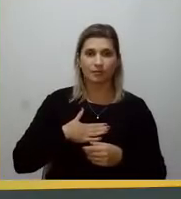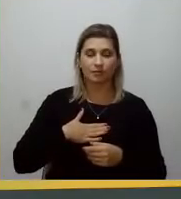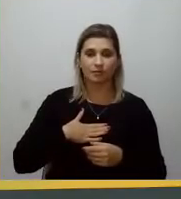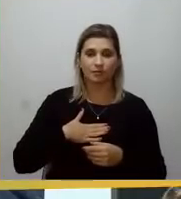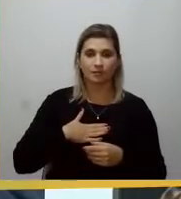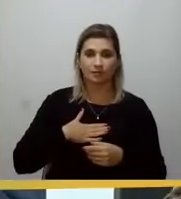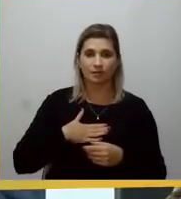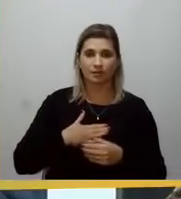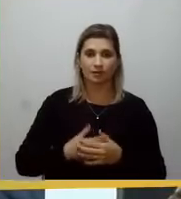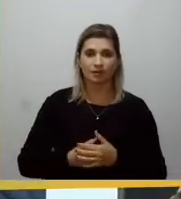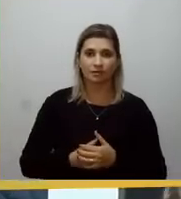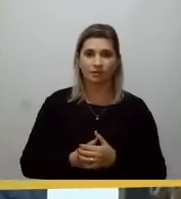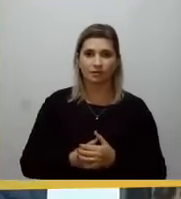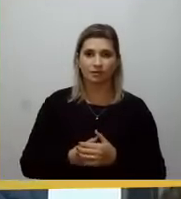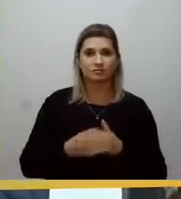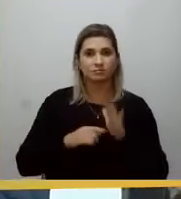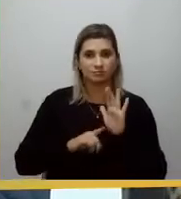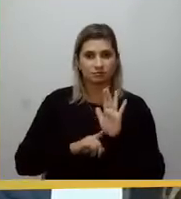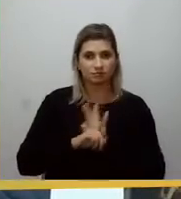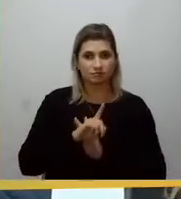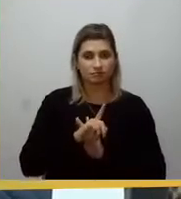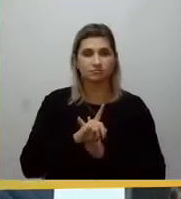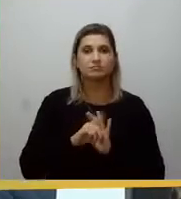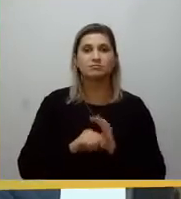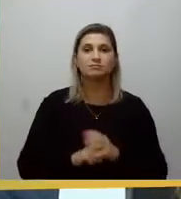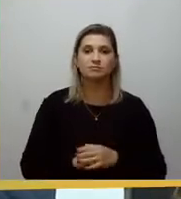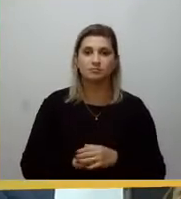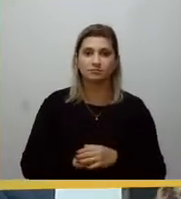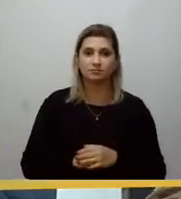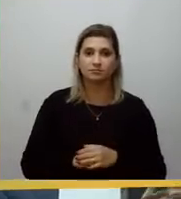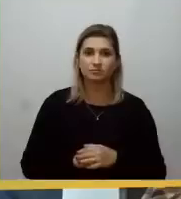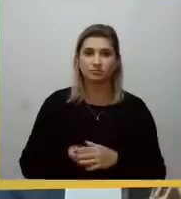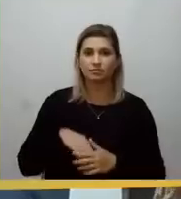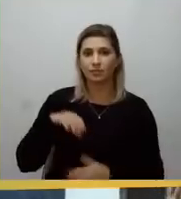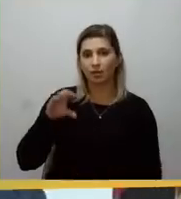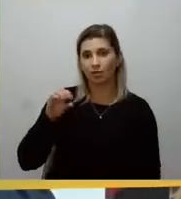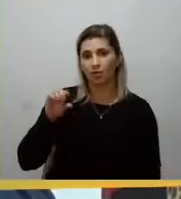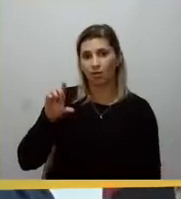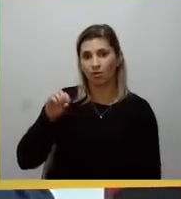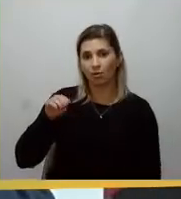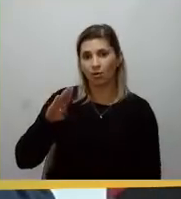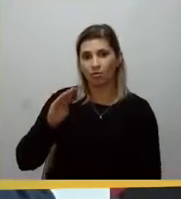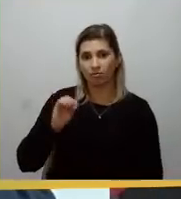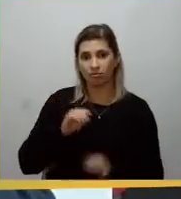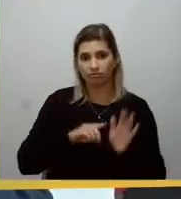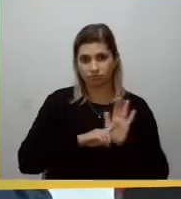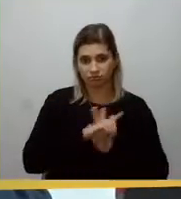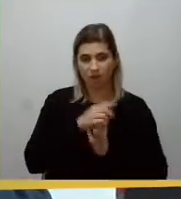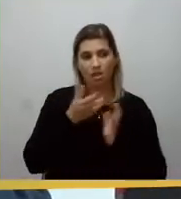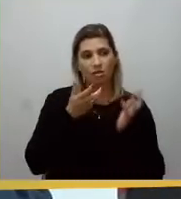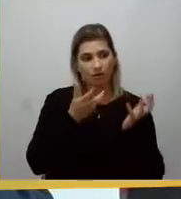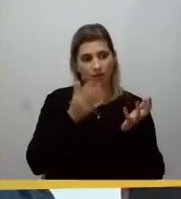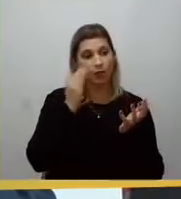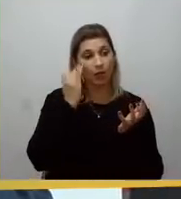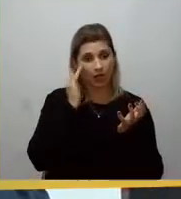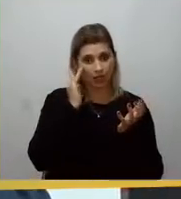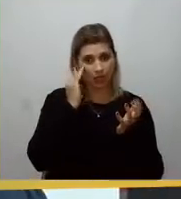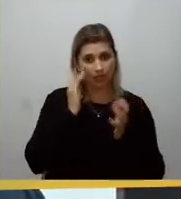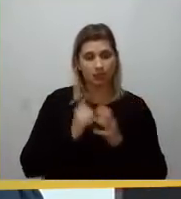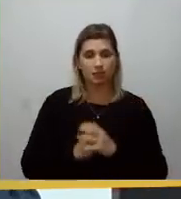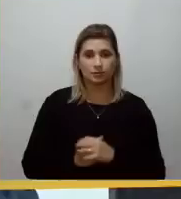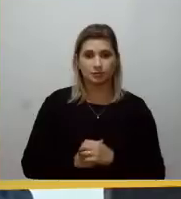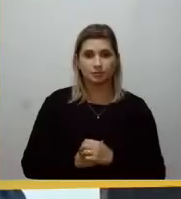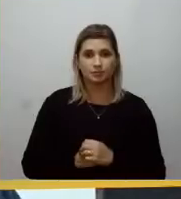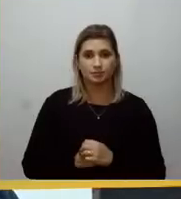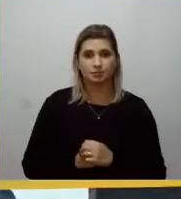fazer um questionamento ao ex-prefeito Raimundo Colombo. Eu só queria entender, porque como nós